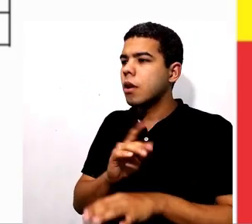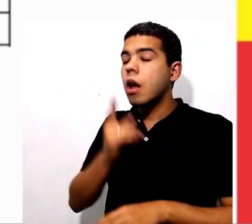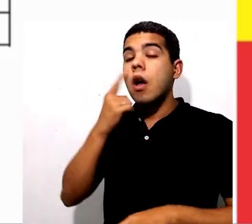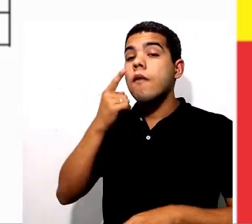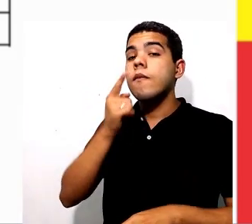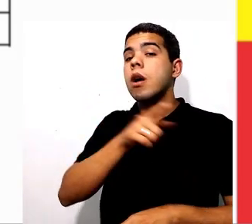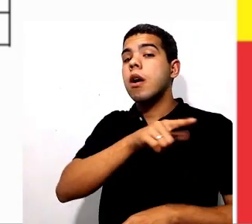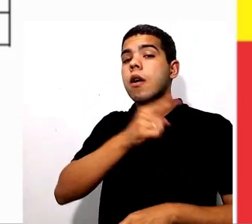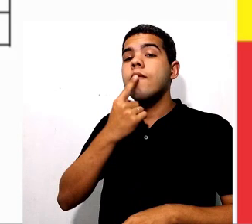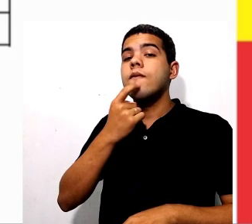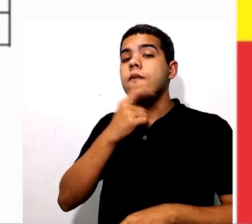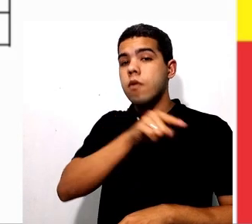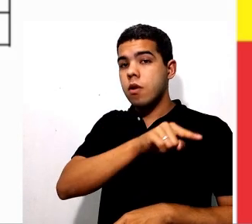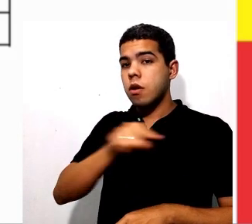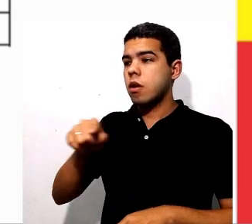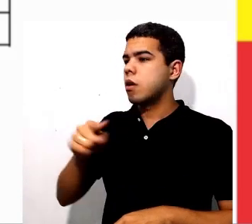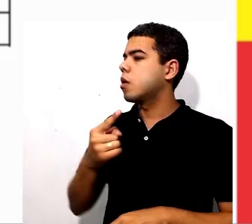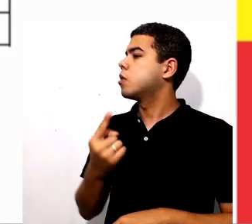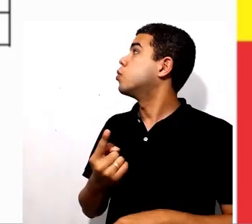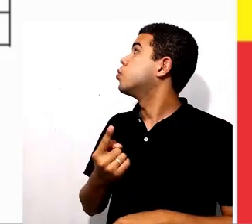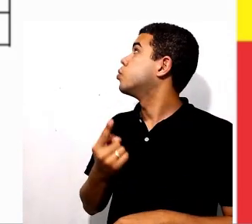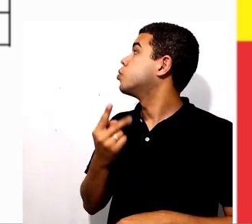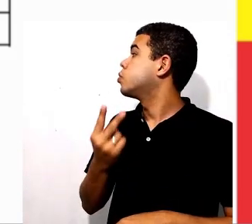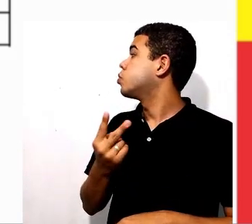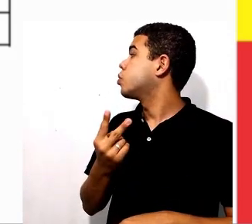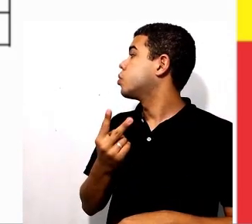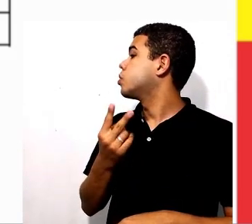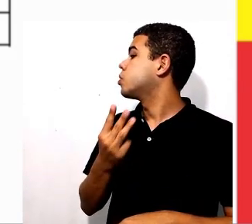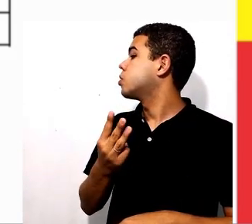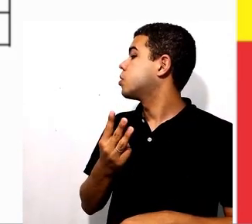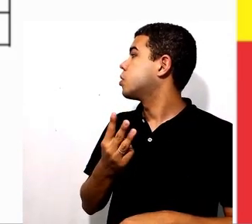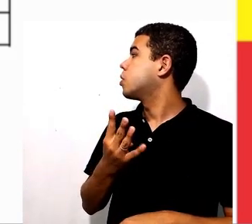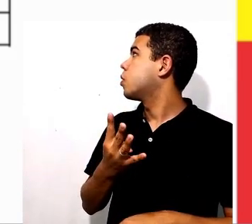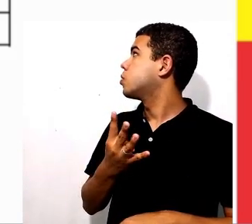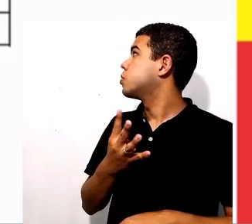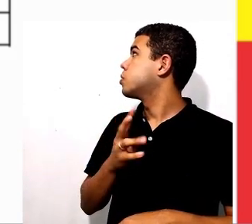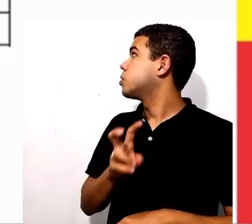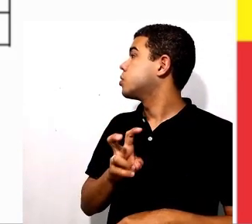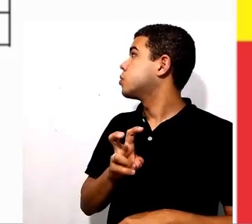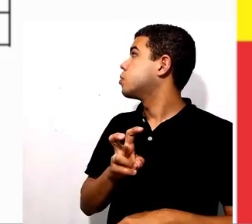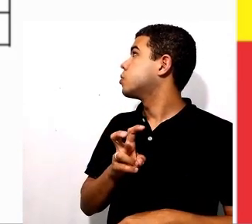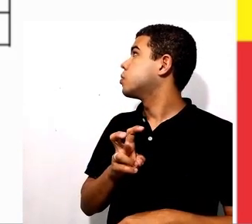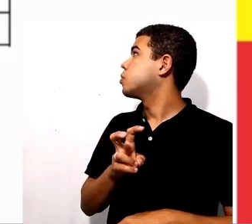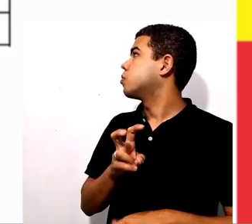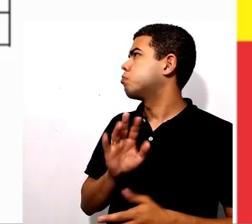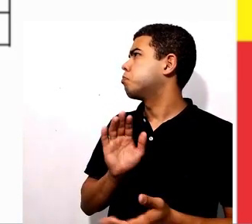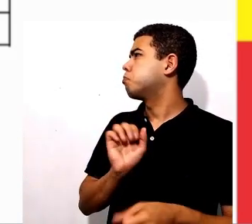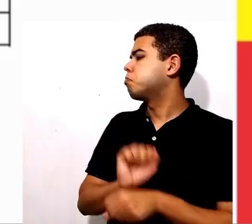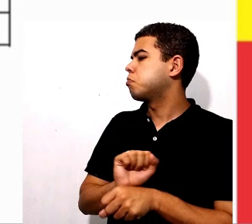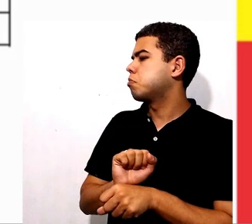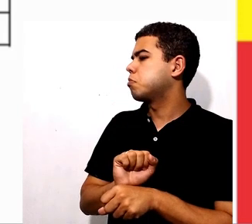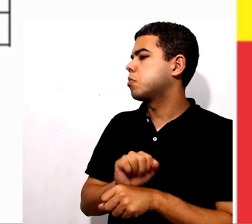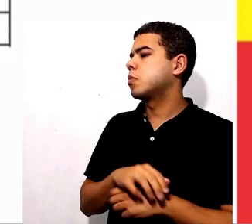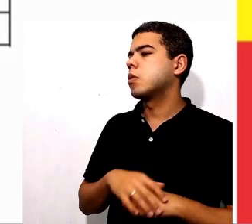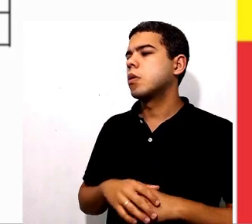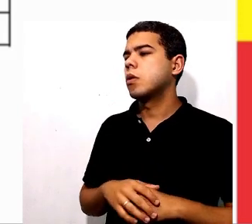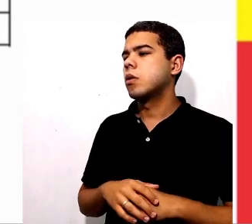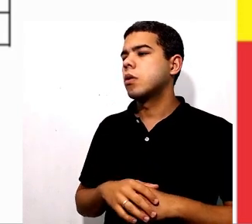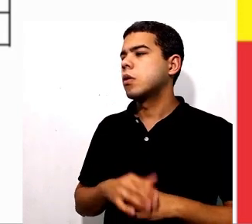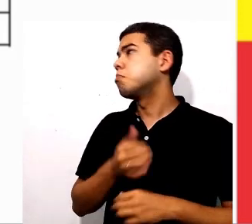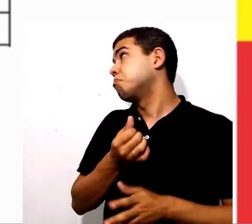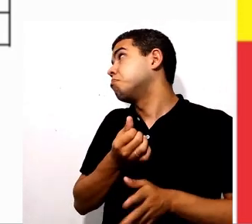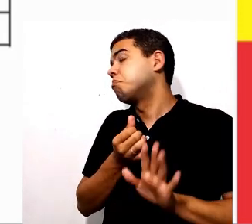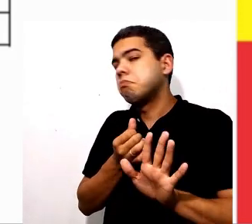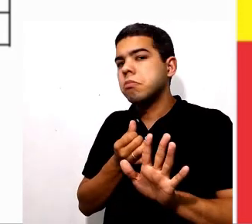que colocamos a figura nos pontinhos aí, ó. Nessa reta vertical, começando do 0. O ponto